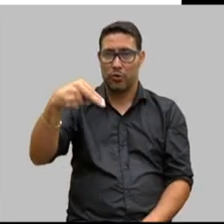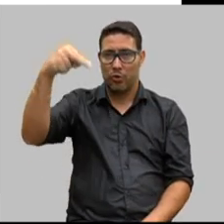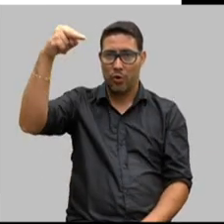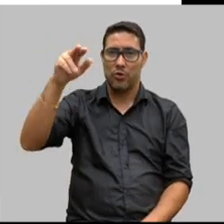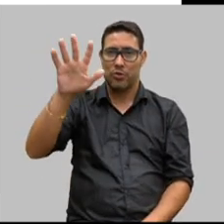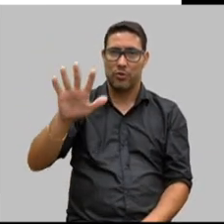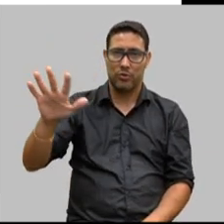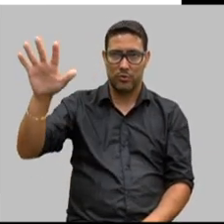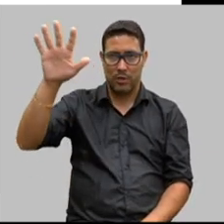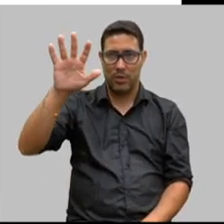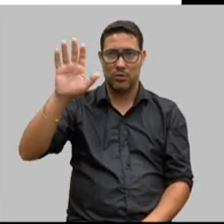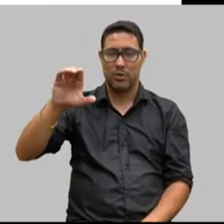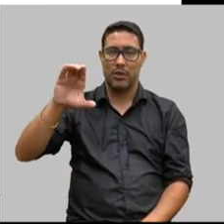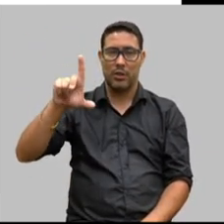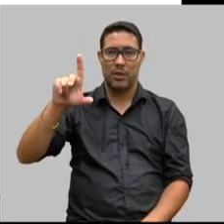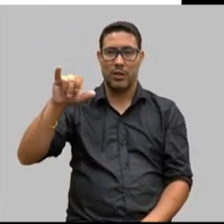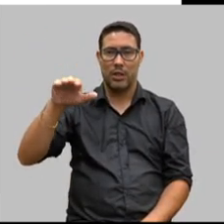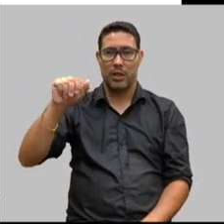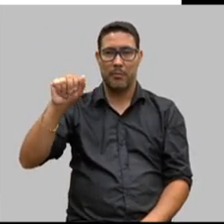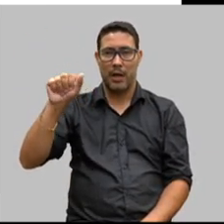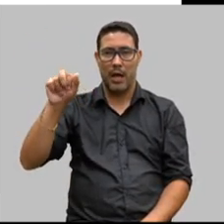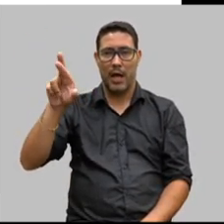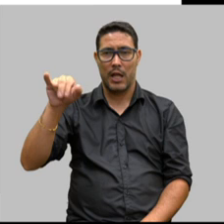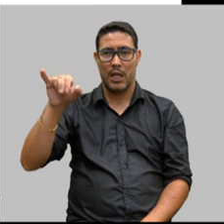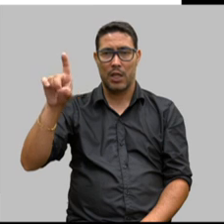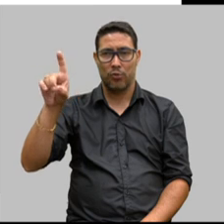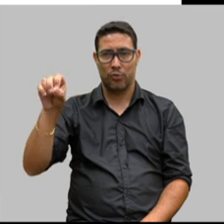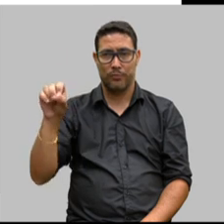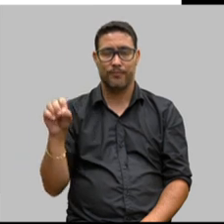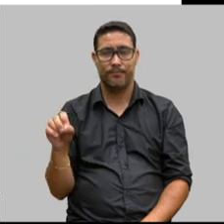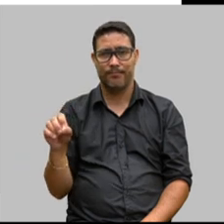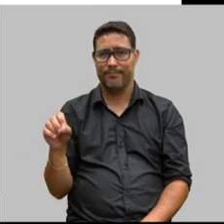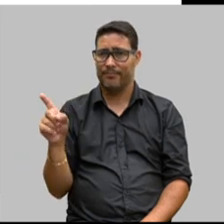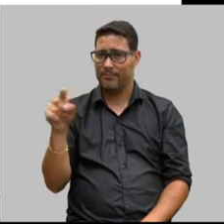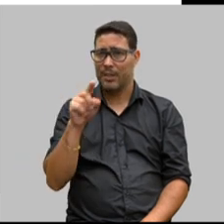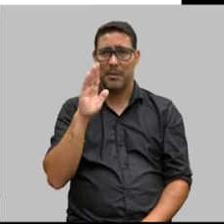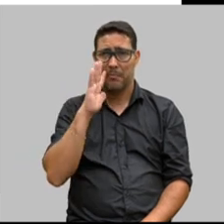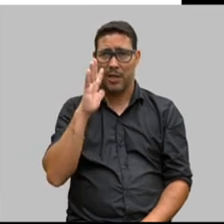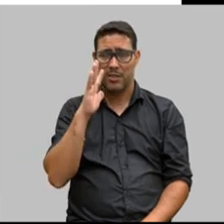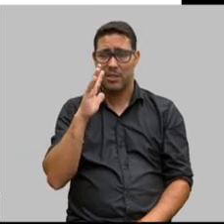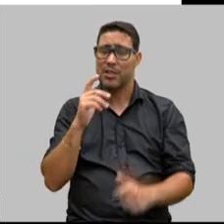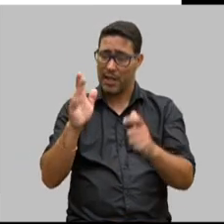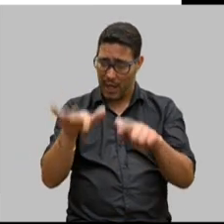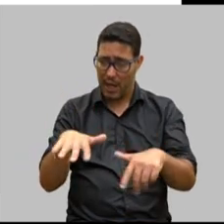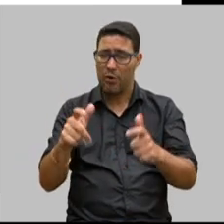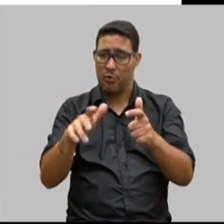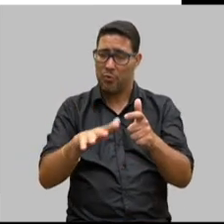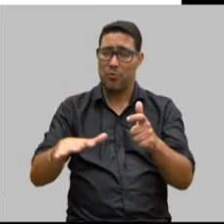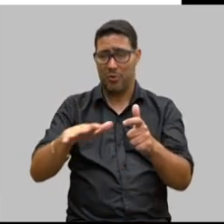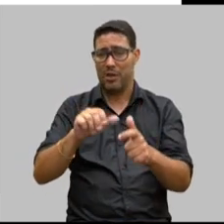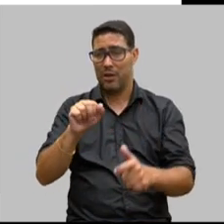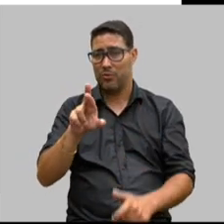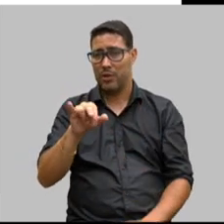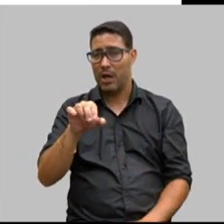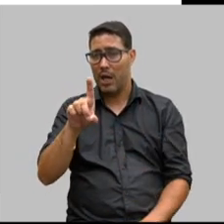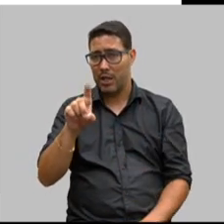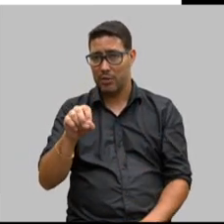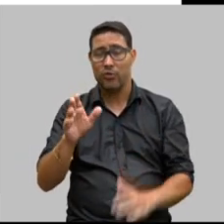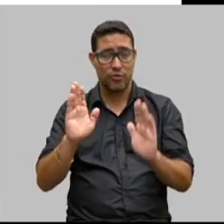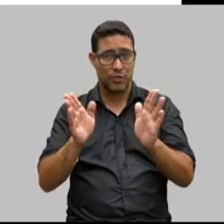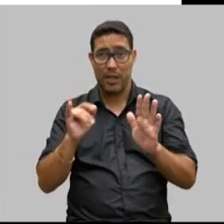inverno. Agora vamos pensar, já é uma região árida. Se não chover